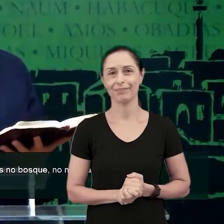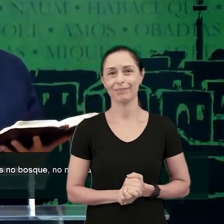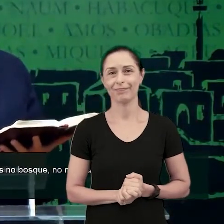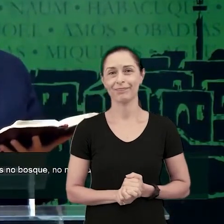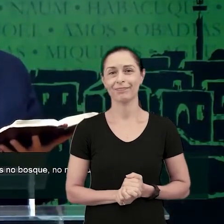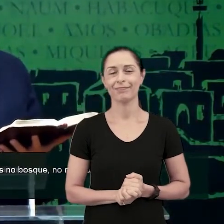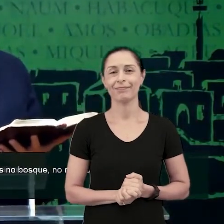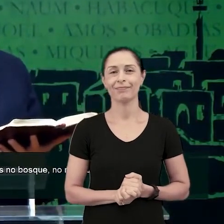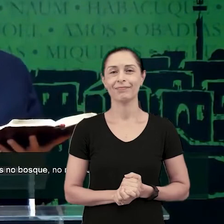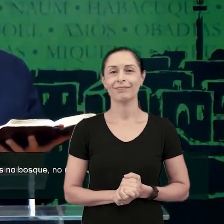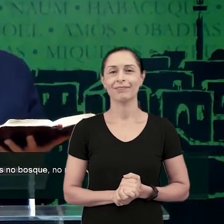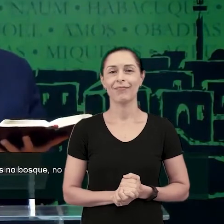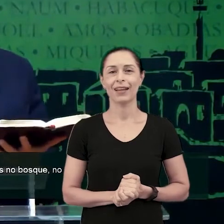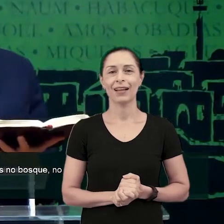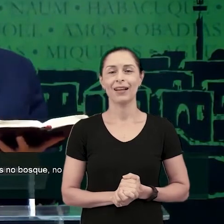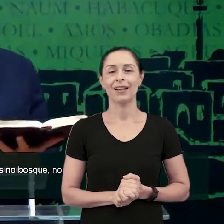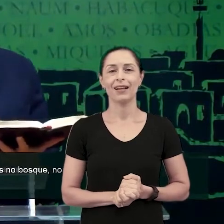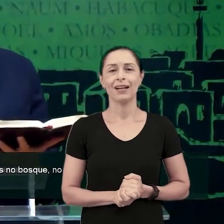do seu povo.